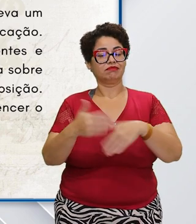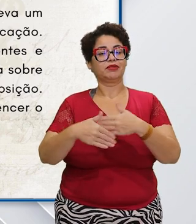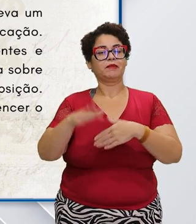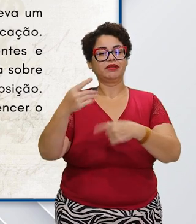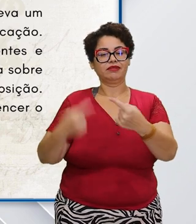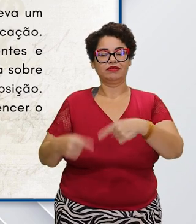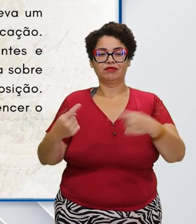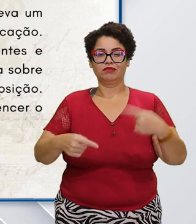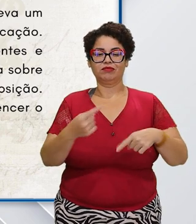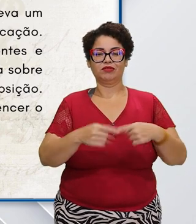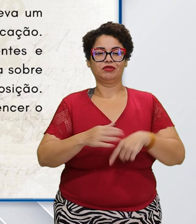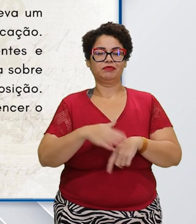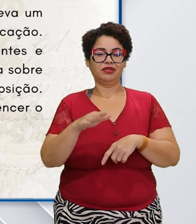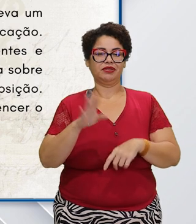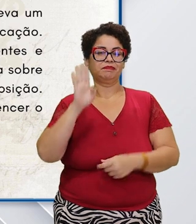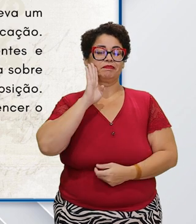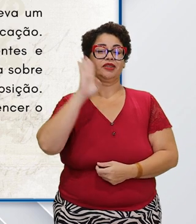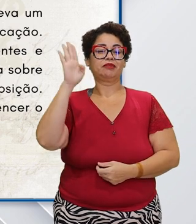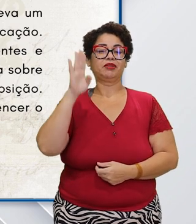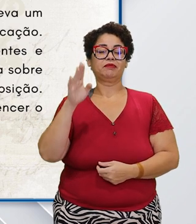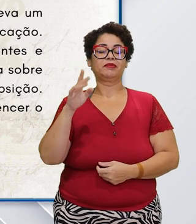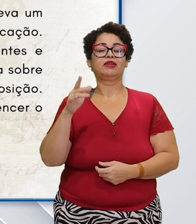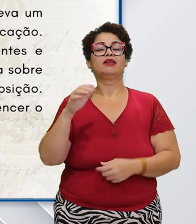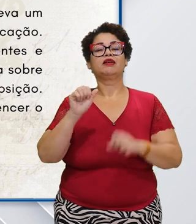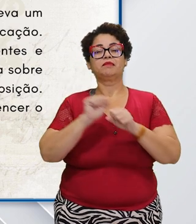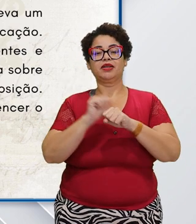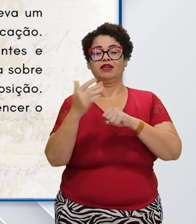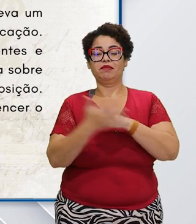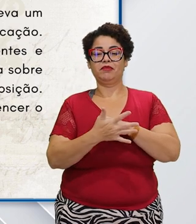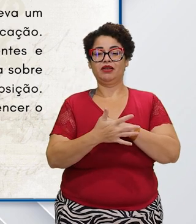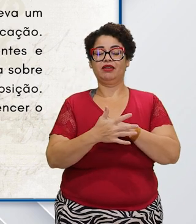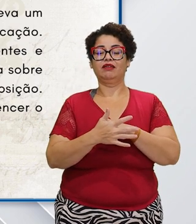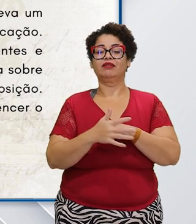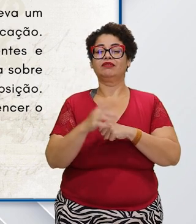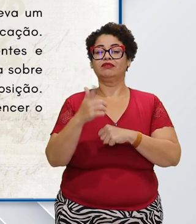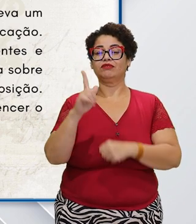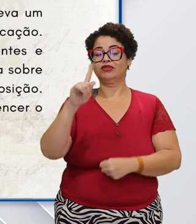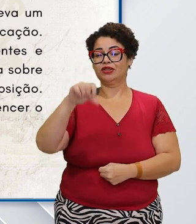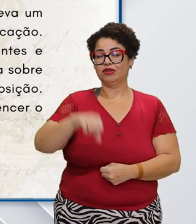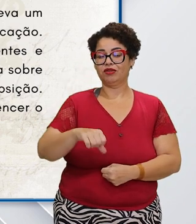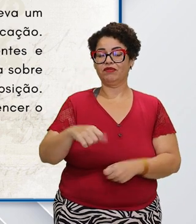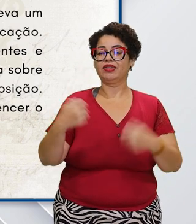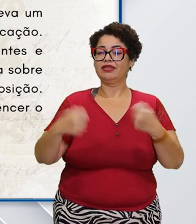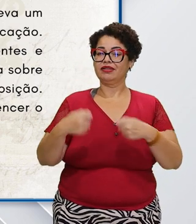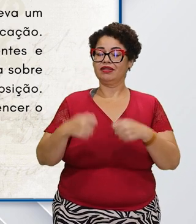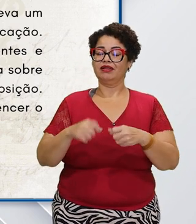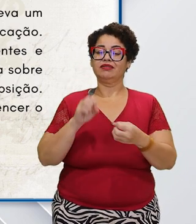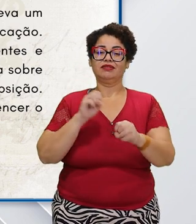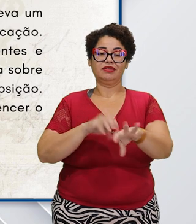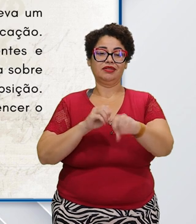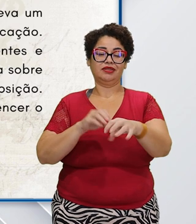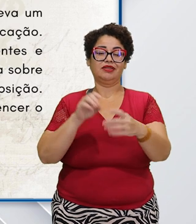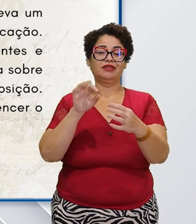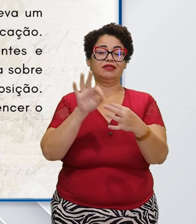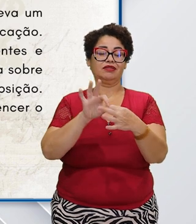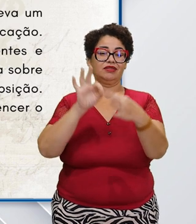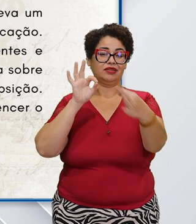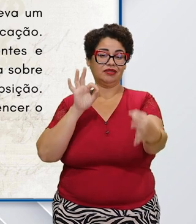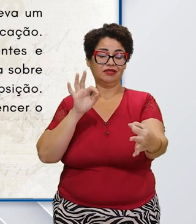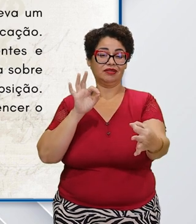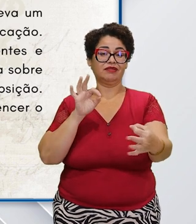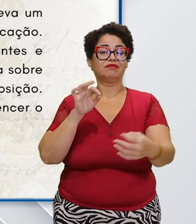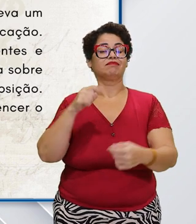tem sido cada vez mais discutido principalmente com a pandemia da covid-19 e a necessidade de ensino à